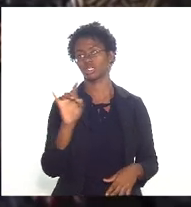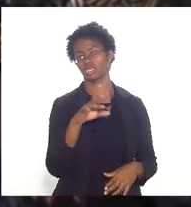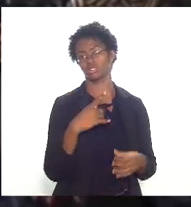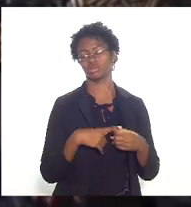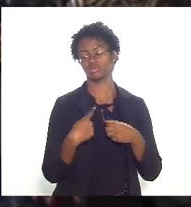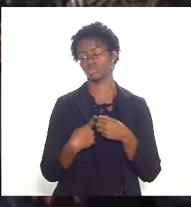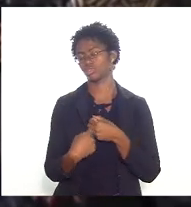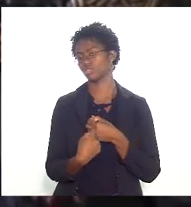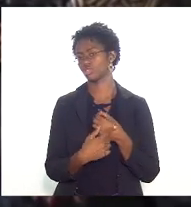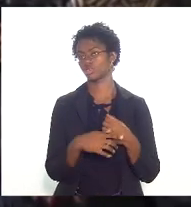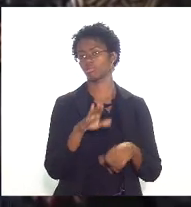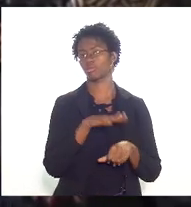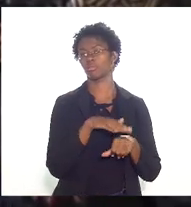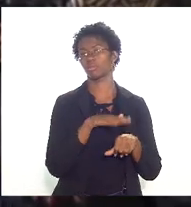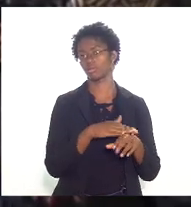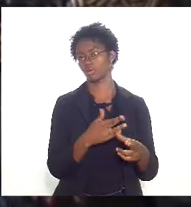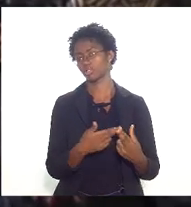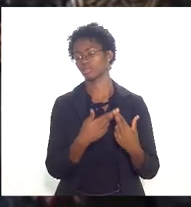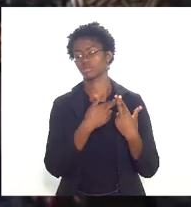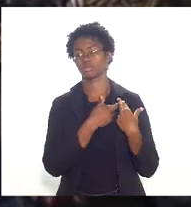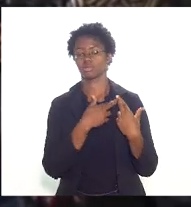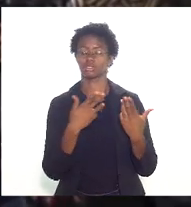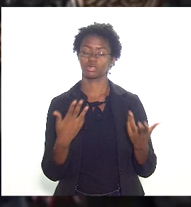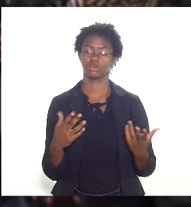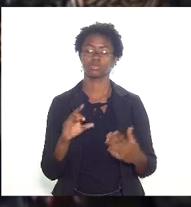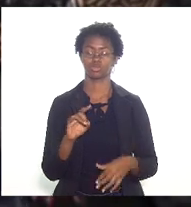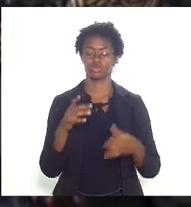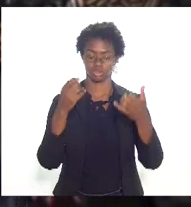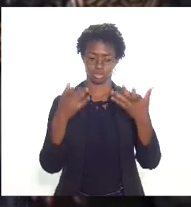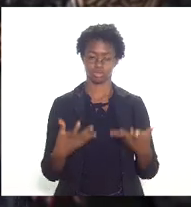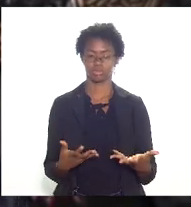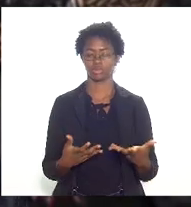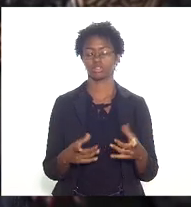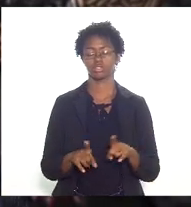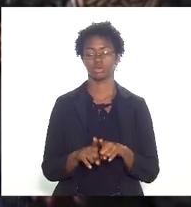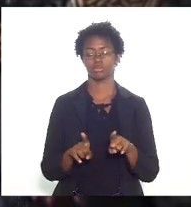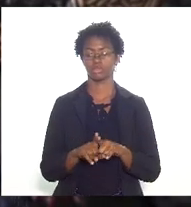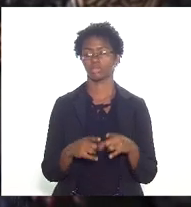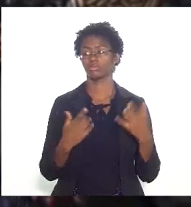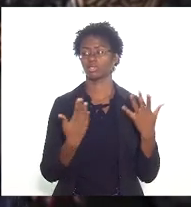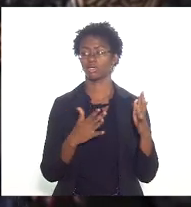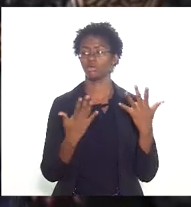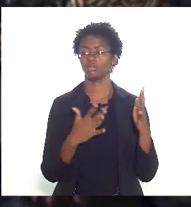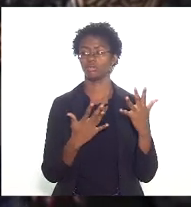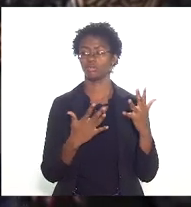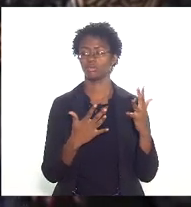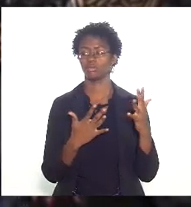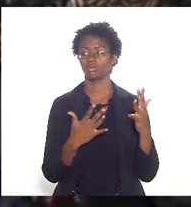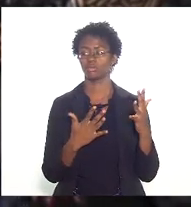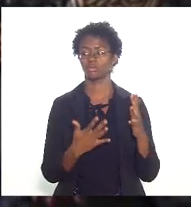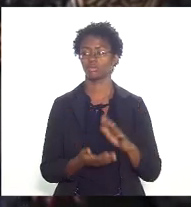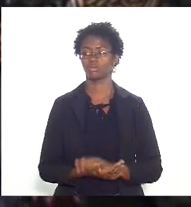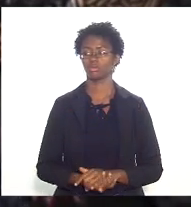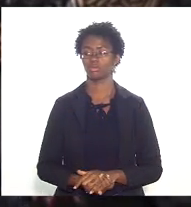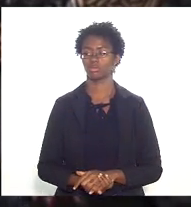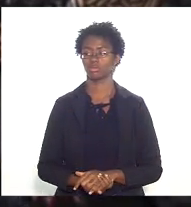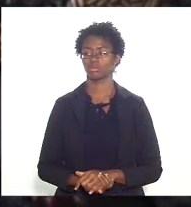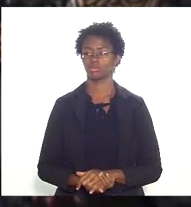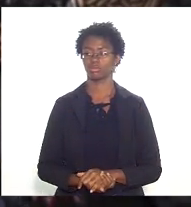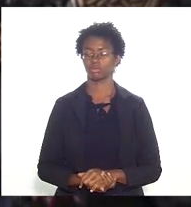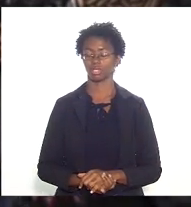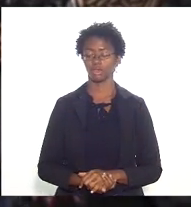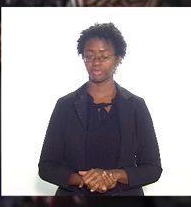é sempre assim então gostaria deixar esse Claro queria também parabenizar o governo do estado